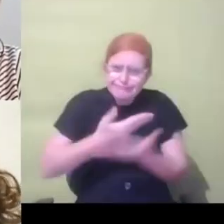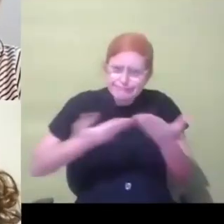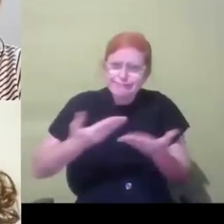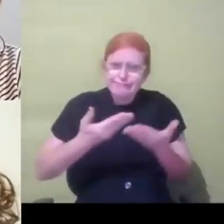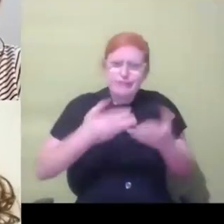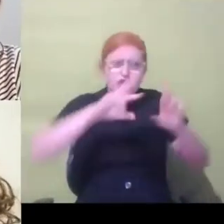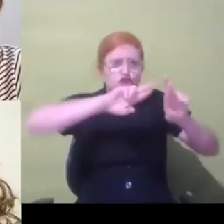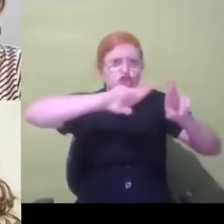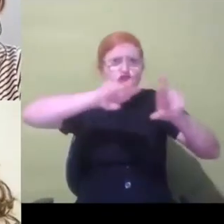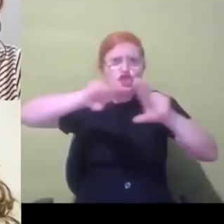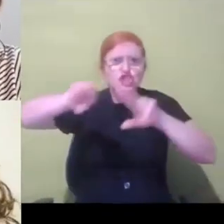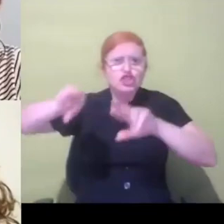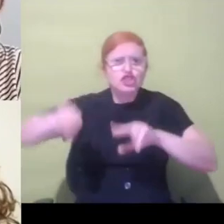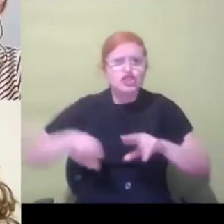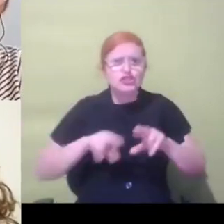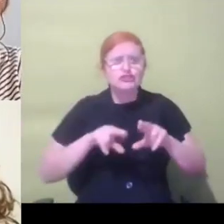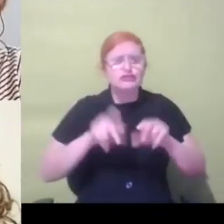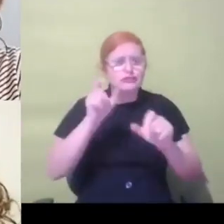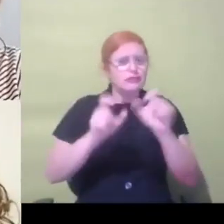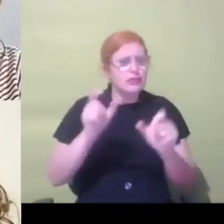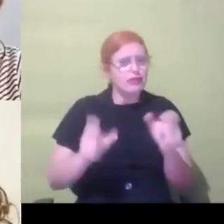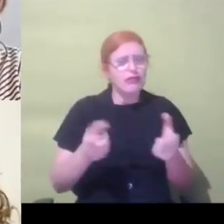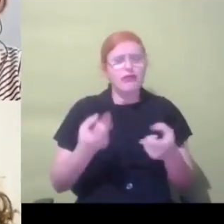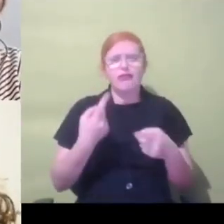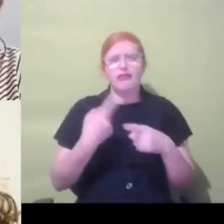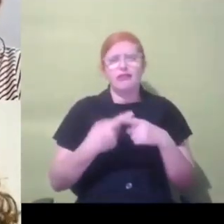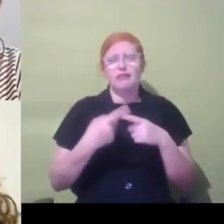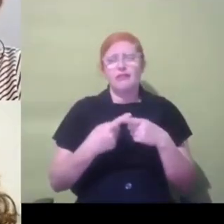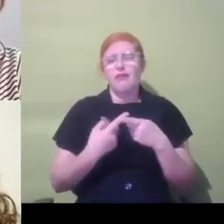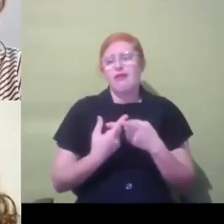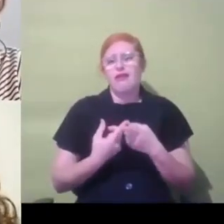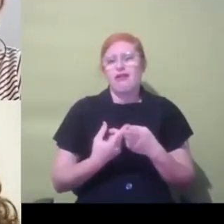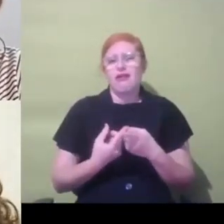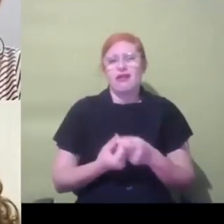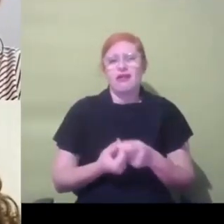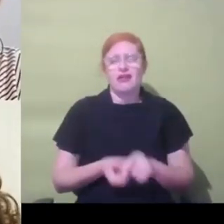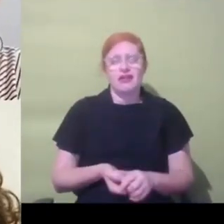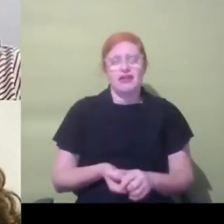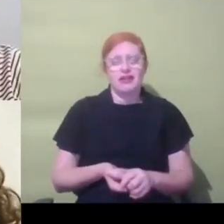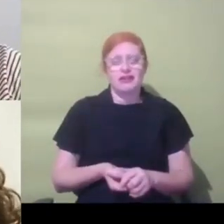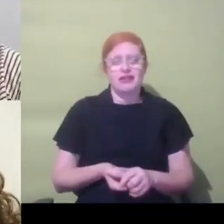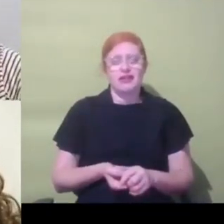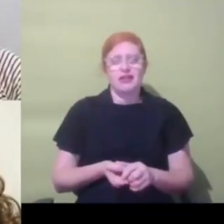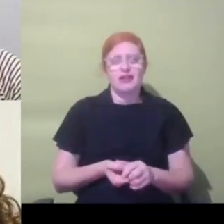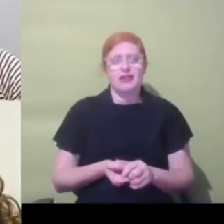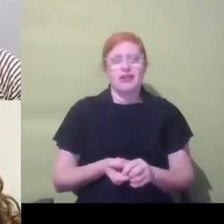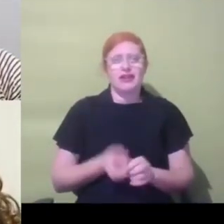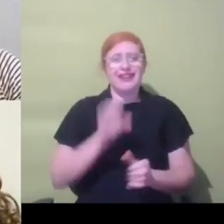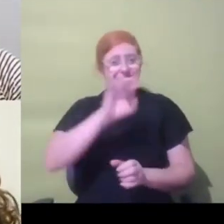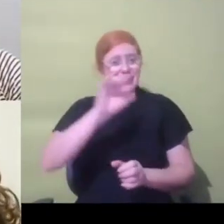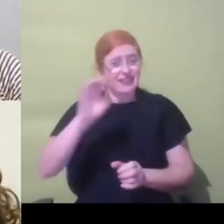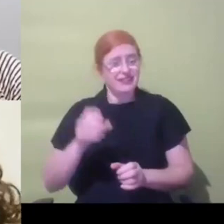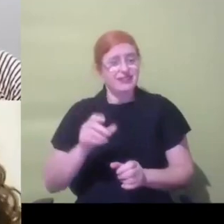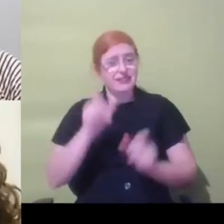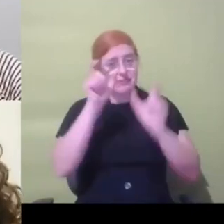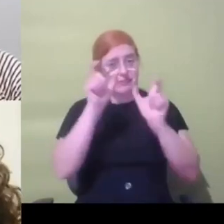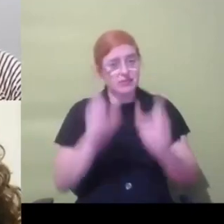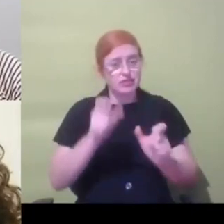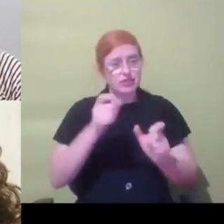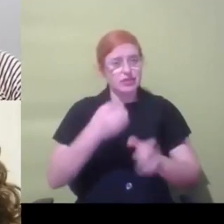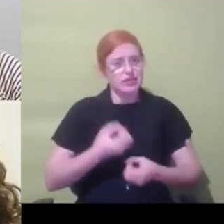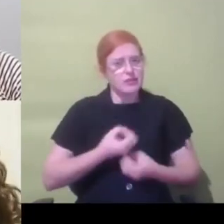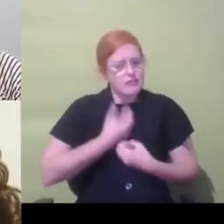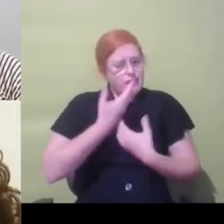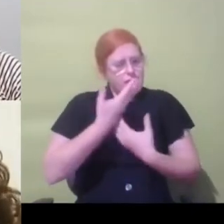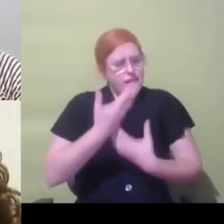também, sabe? Porque a forma como a gente se expressa, mesmo textualmente,